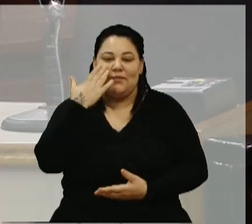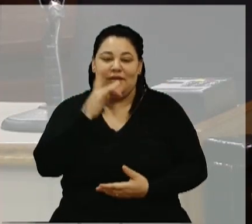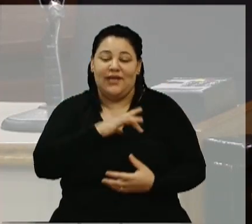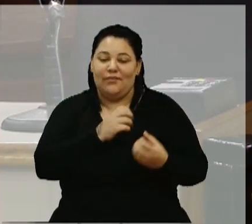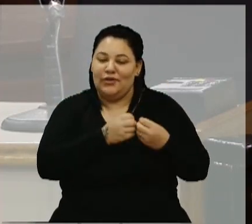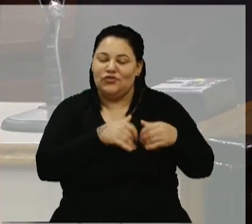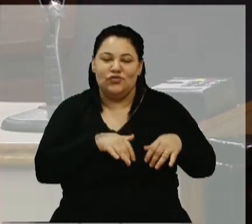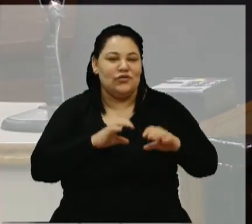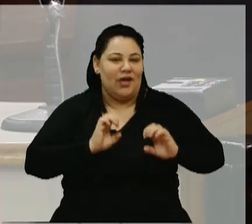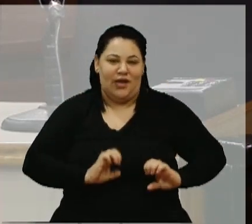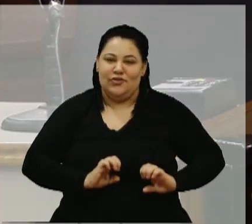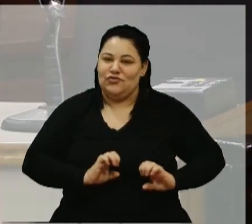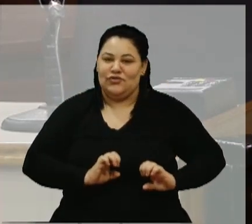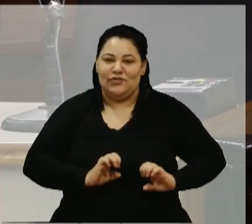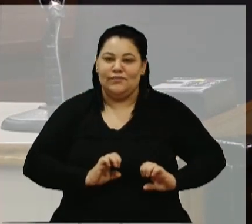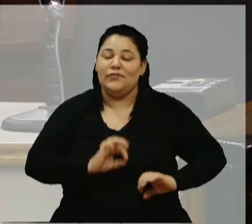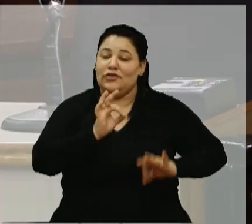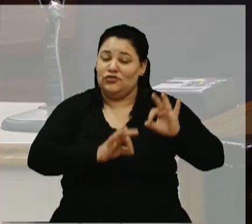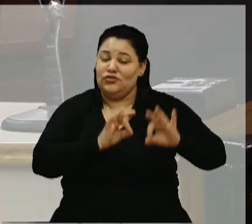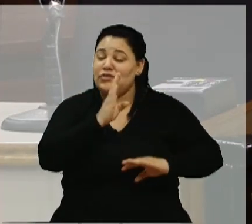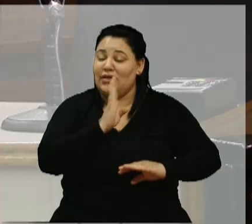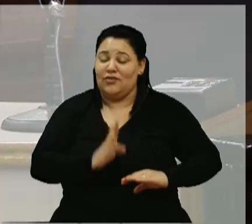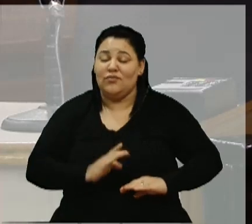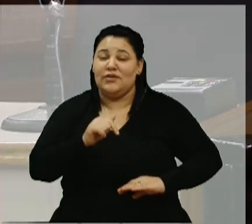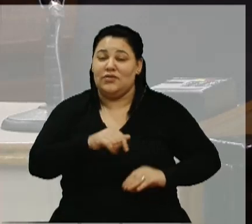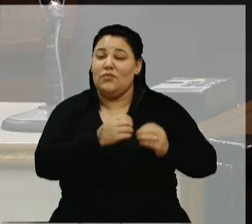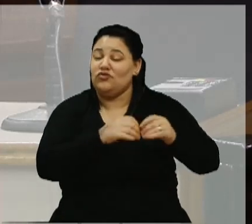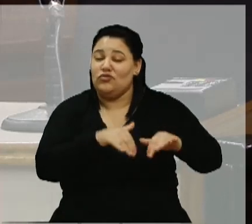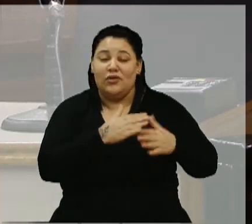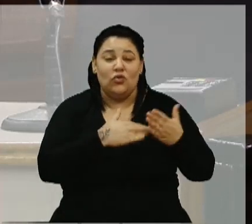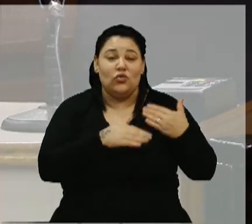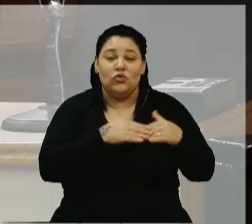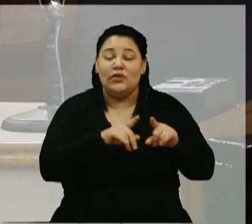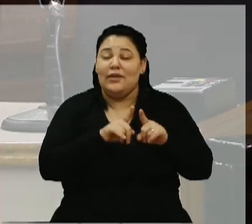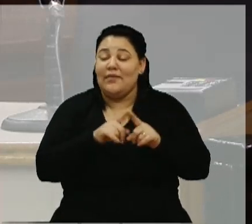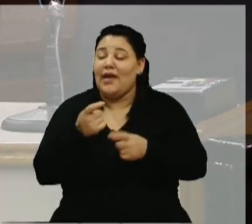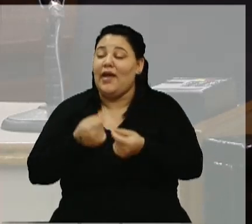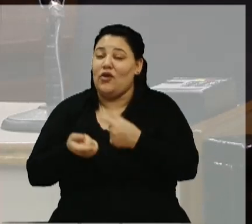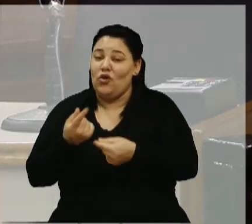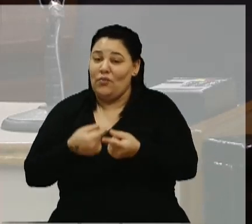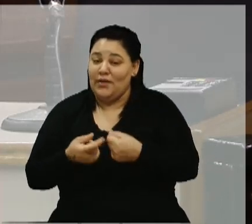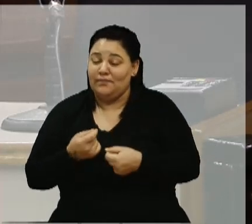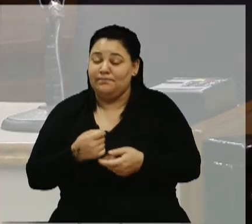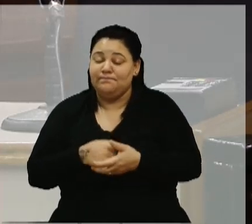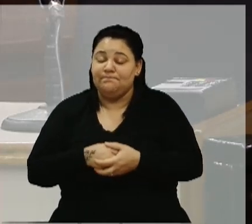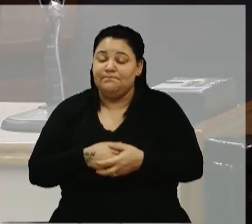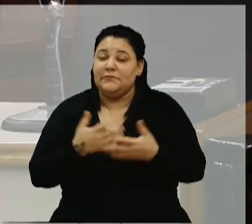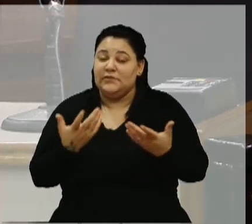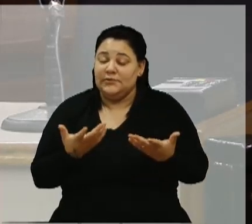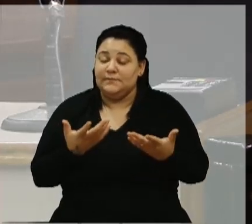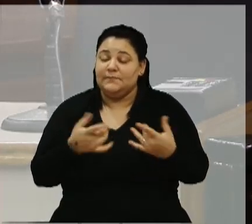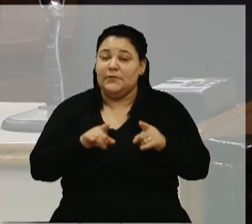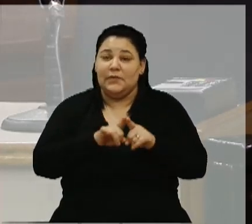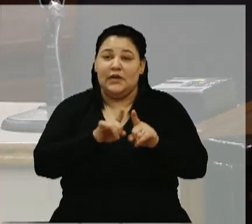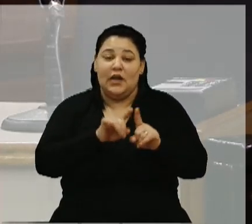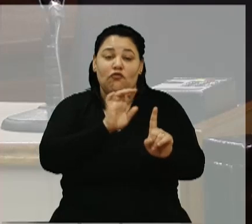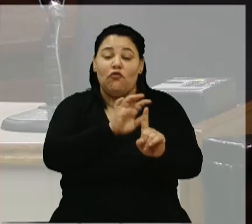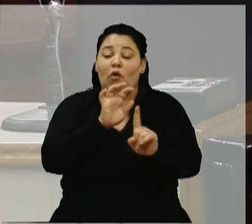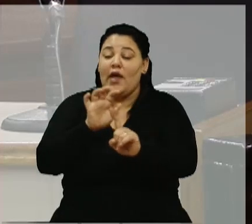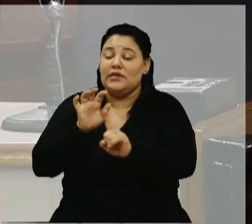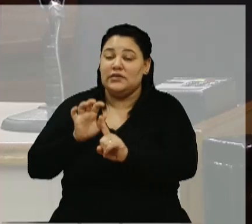prejuízos éticos à reputação da justiça brasileira, bem como prejuízos econômicos. Com efeito,